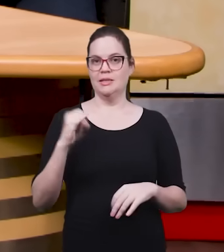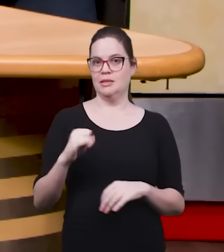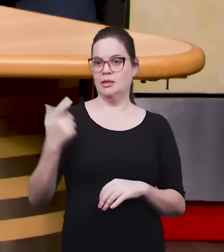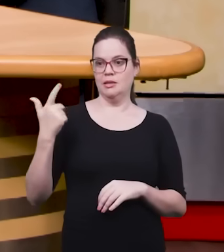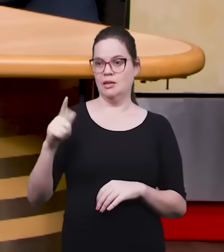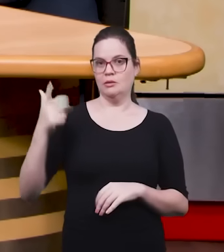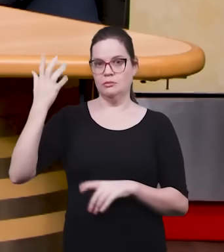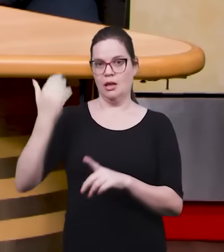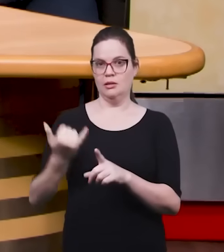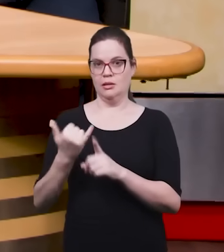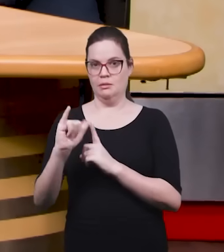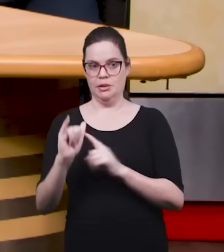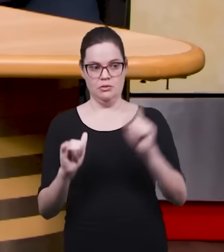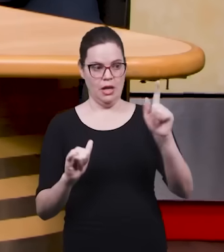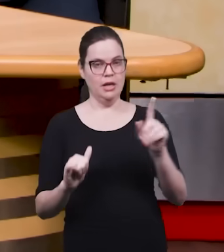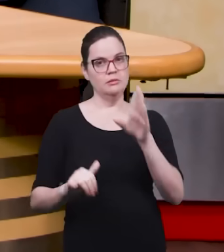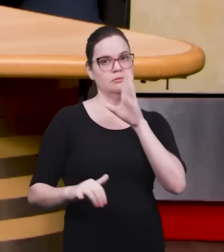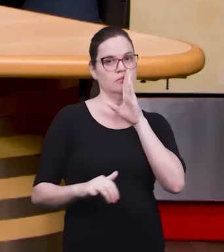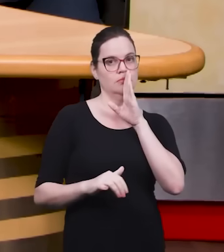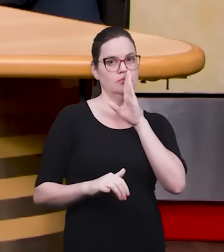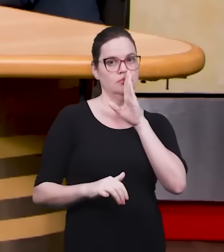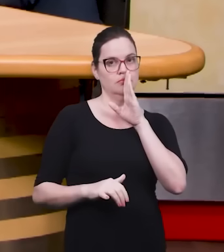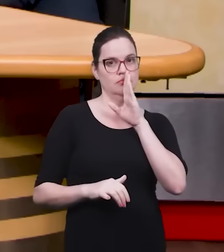interpretação, você falou cálice, tá.